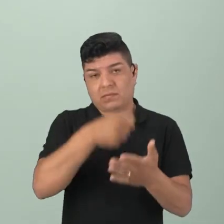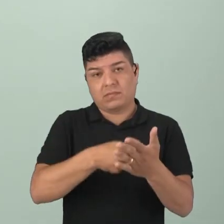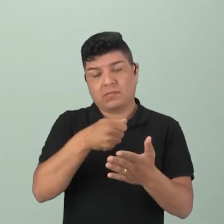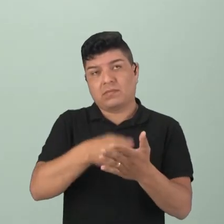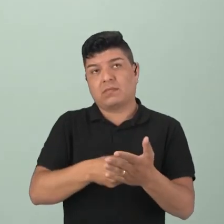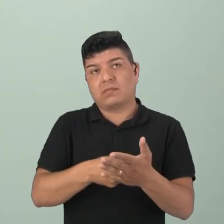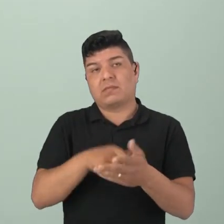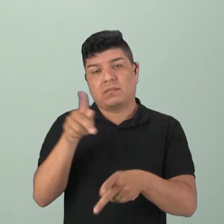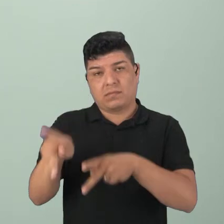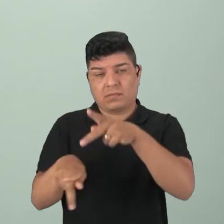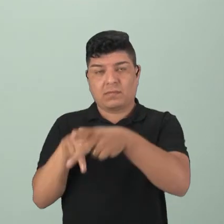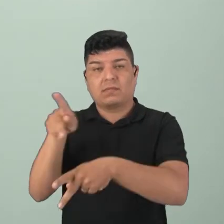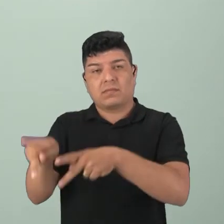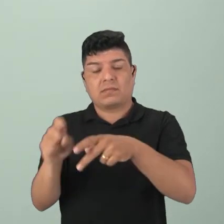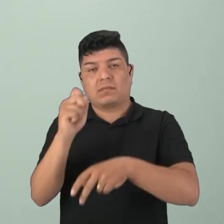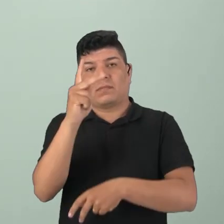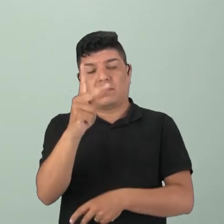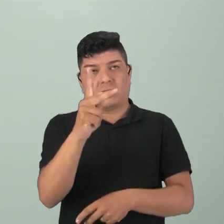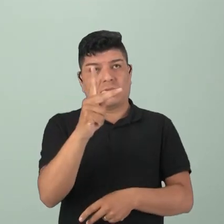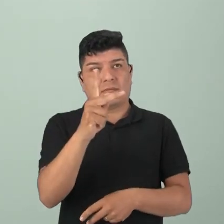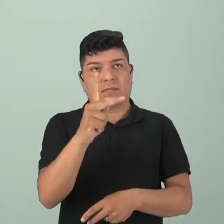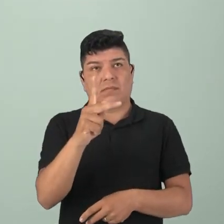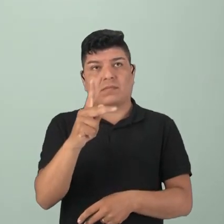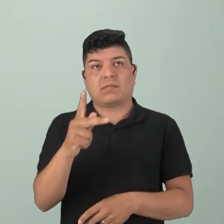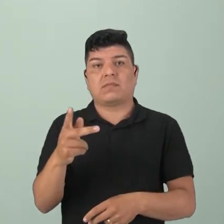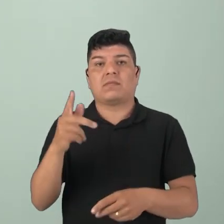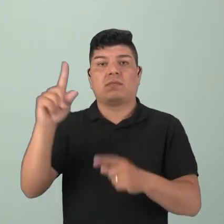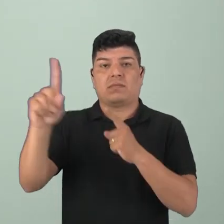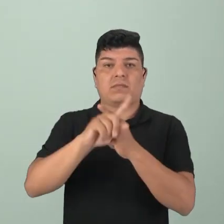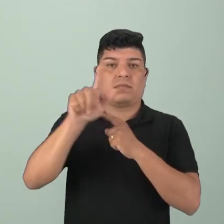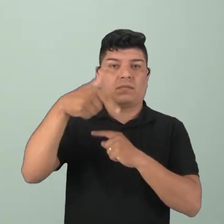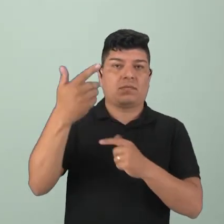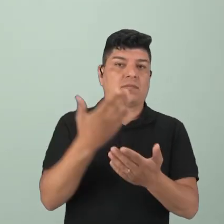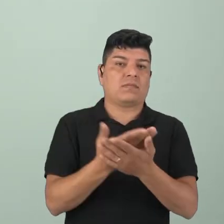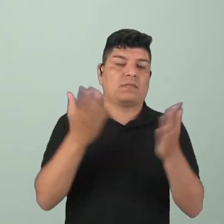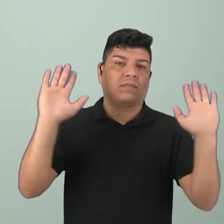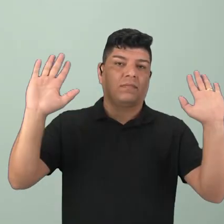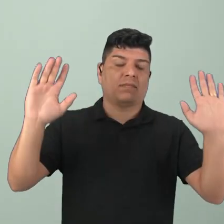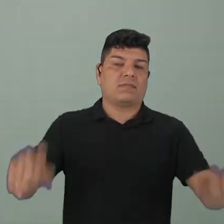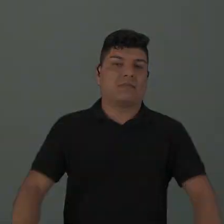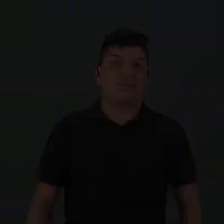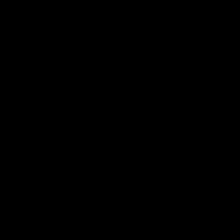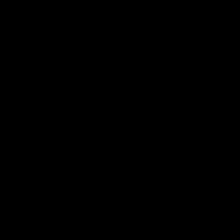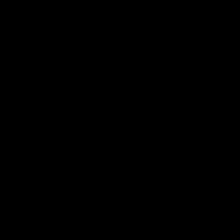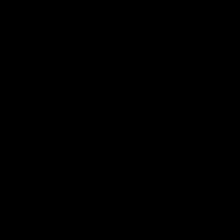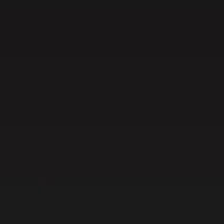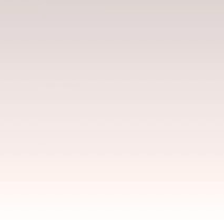resistência também dessa população, ok? Então, até a nossa próxima aula. Tchau!